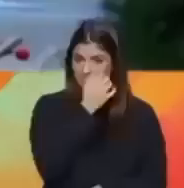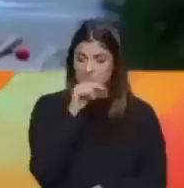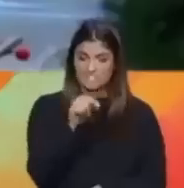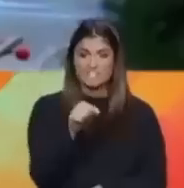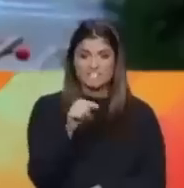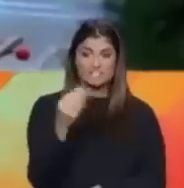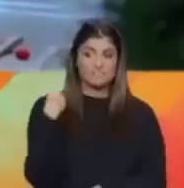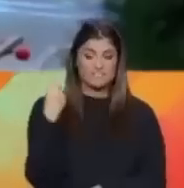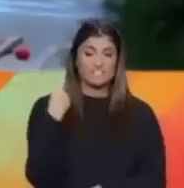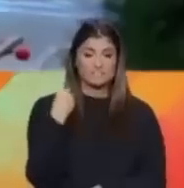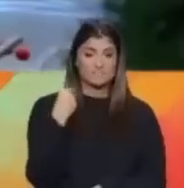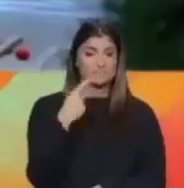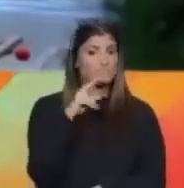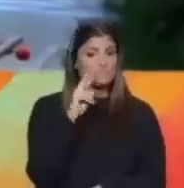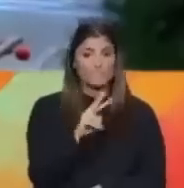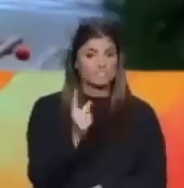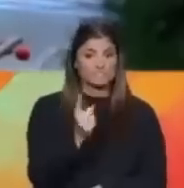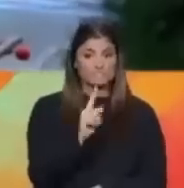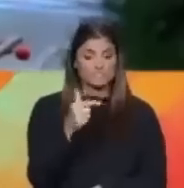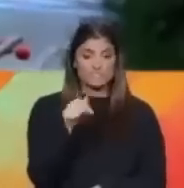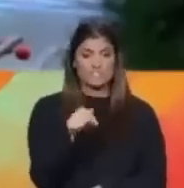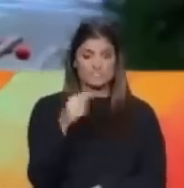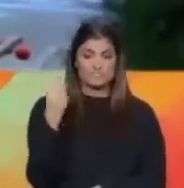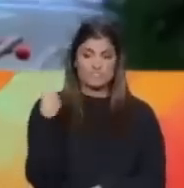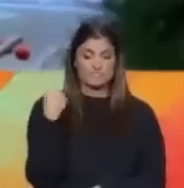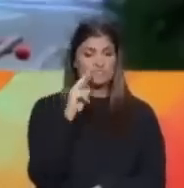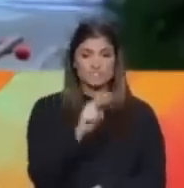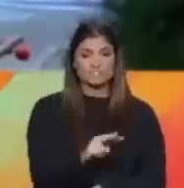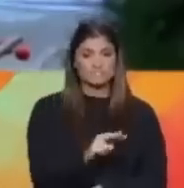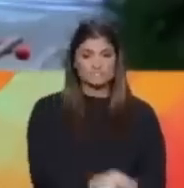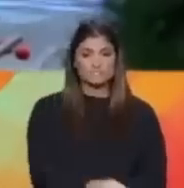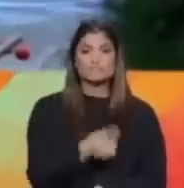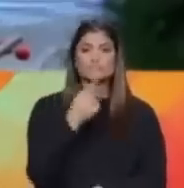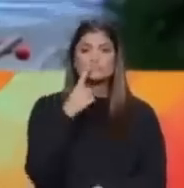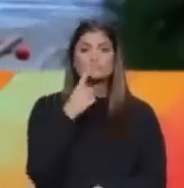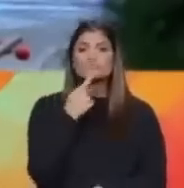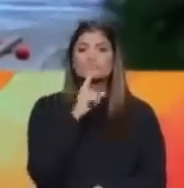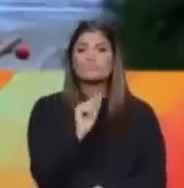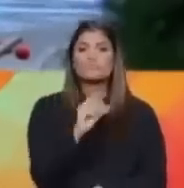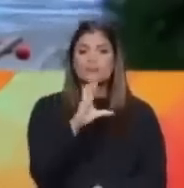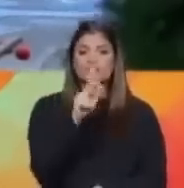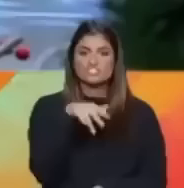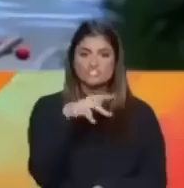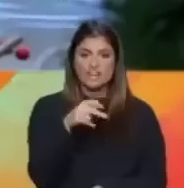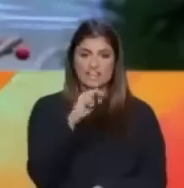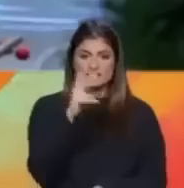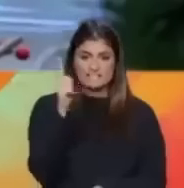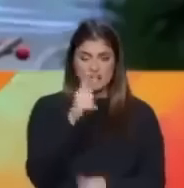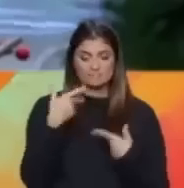Esses diabos nem vê-los, esses diabos nem vê-los, de nome sou Cristiana